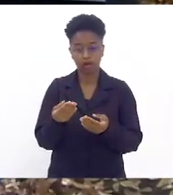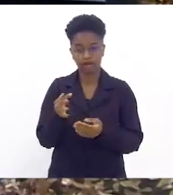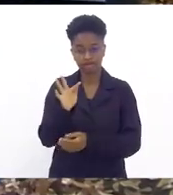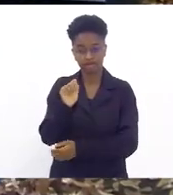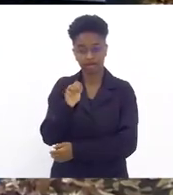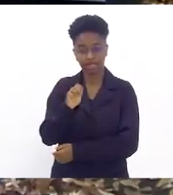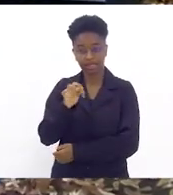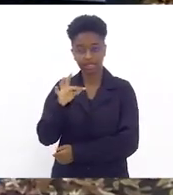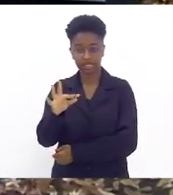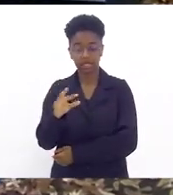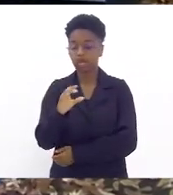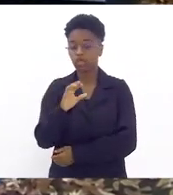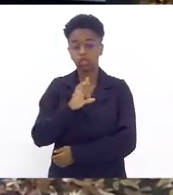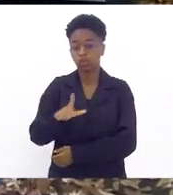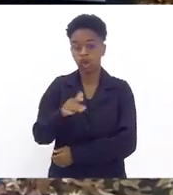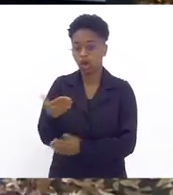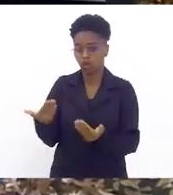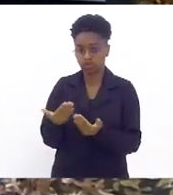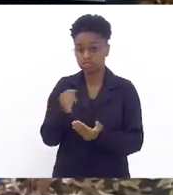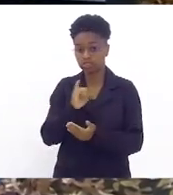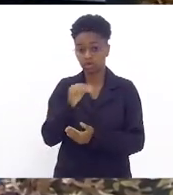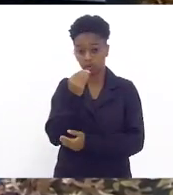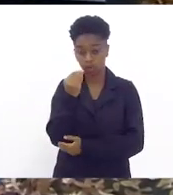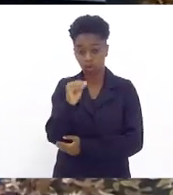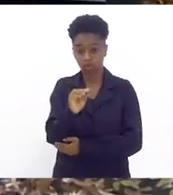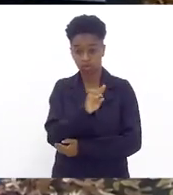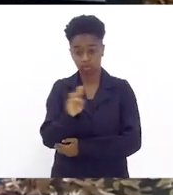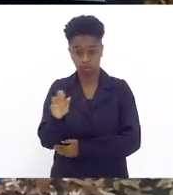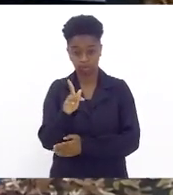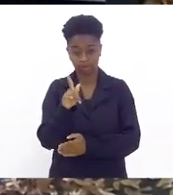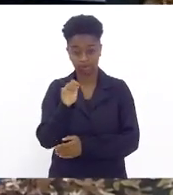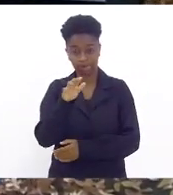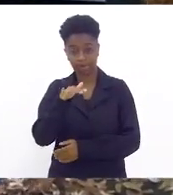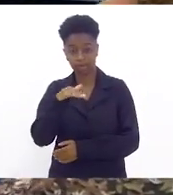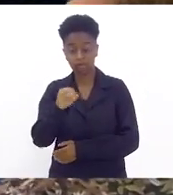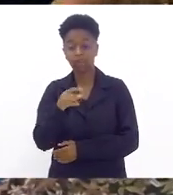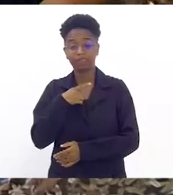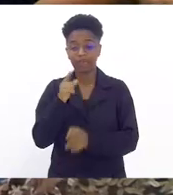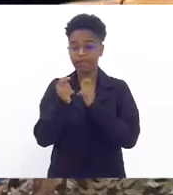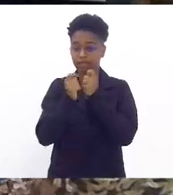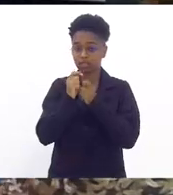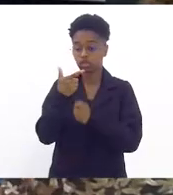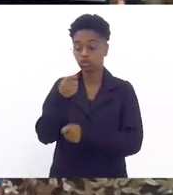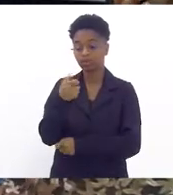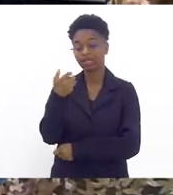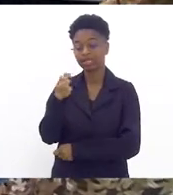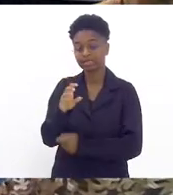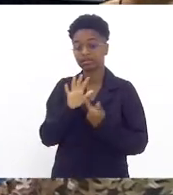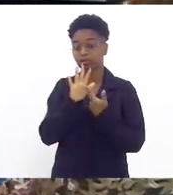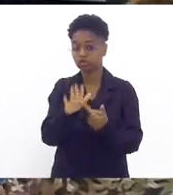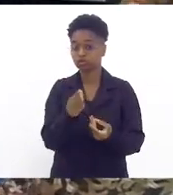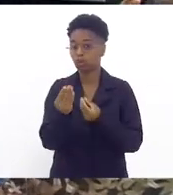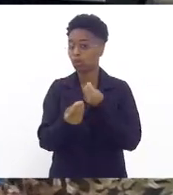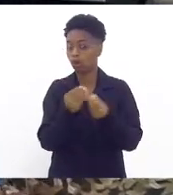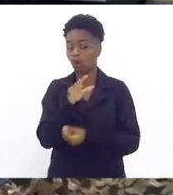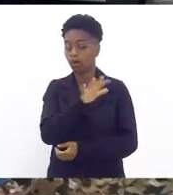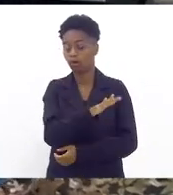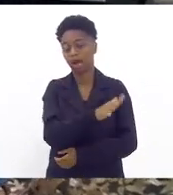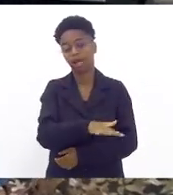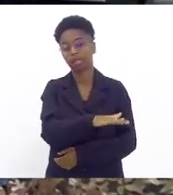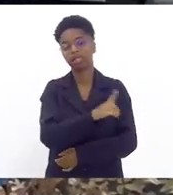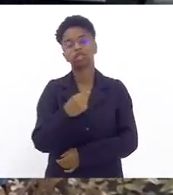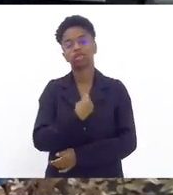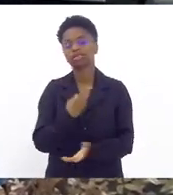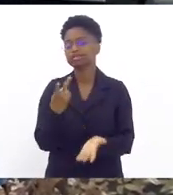se você bota o nome do Grêmio da Martins Pena no Google você vê reportagem de 2015 da tua situação da rede a gente sempre